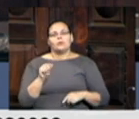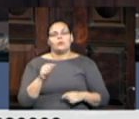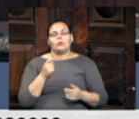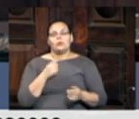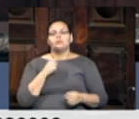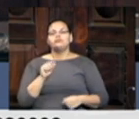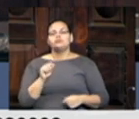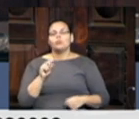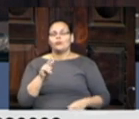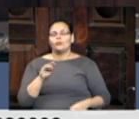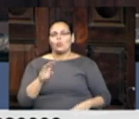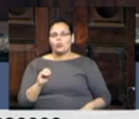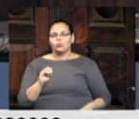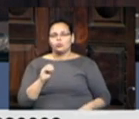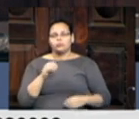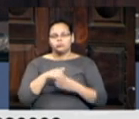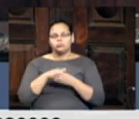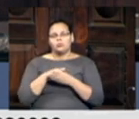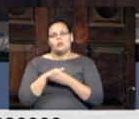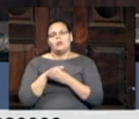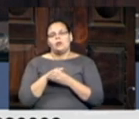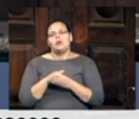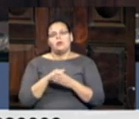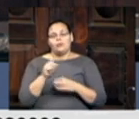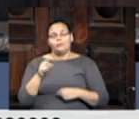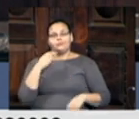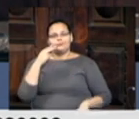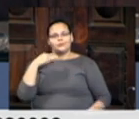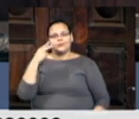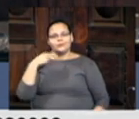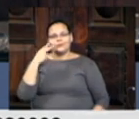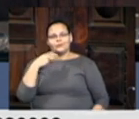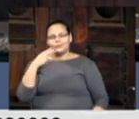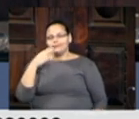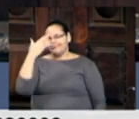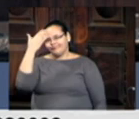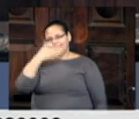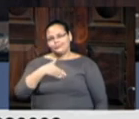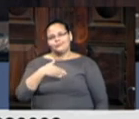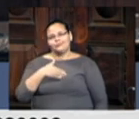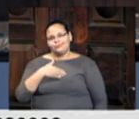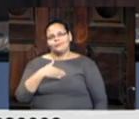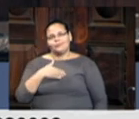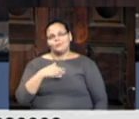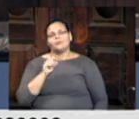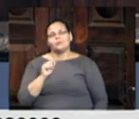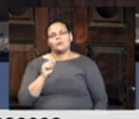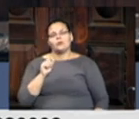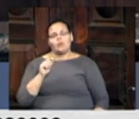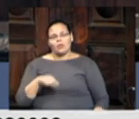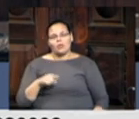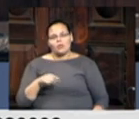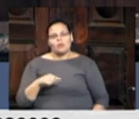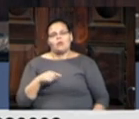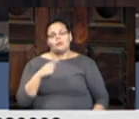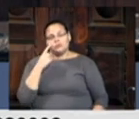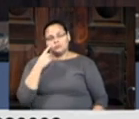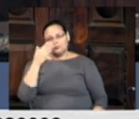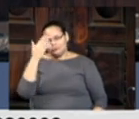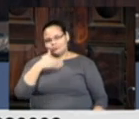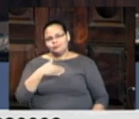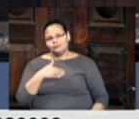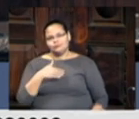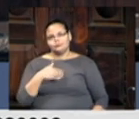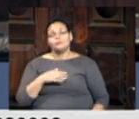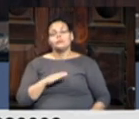de voto de um dos candidatos a vereador, comprovado também mediante o flagrante delito. E